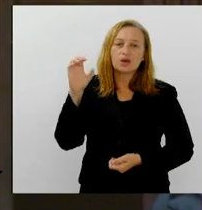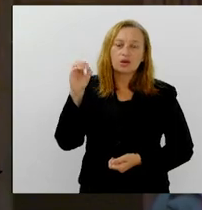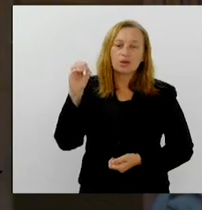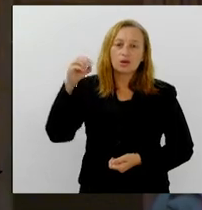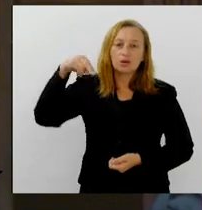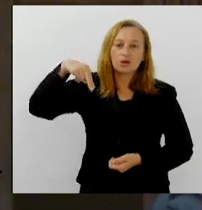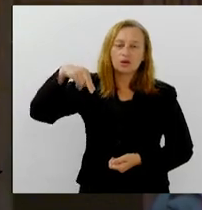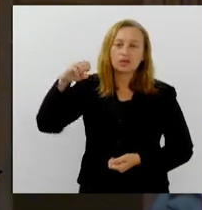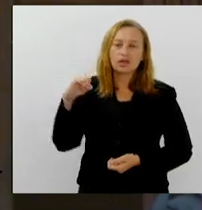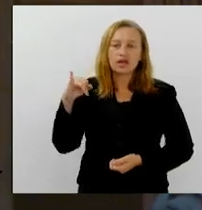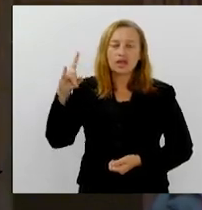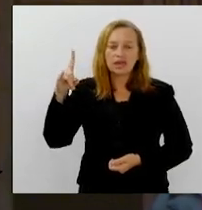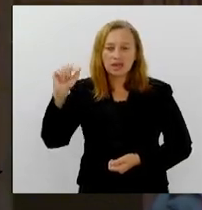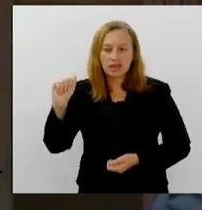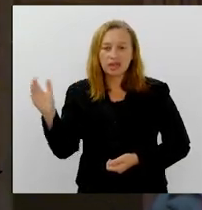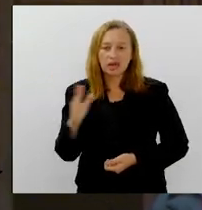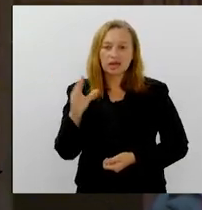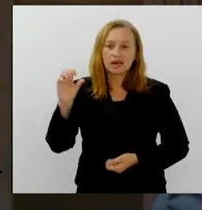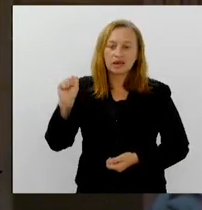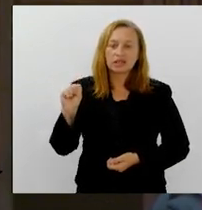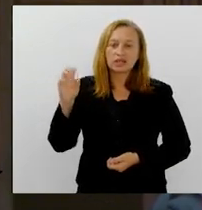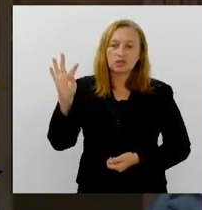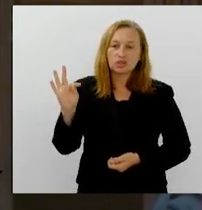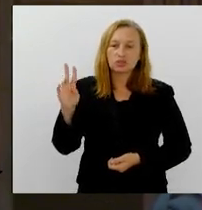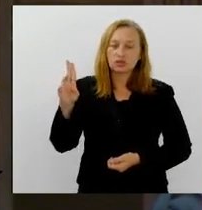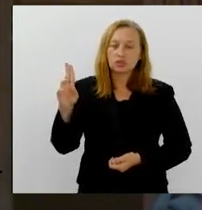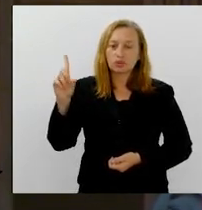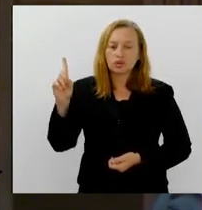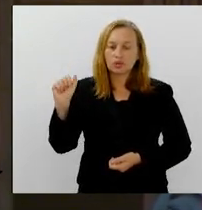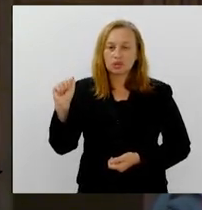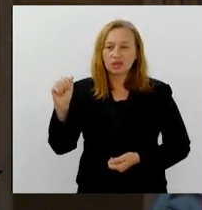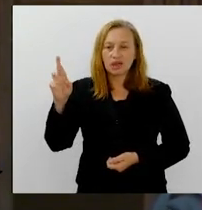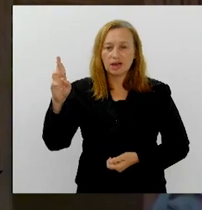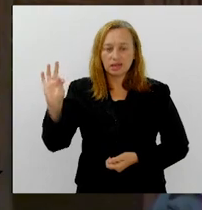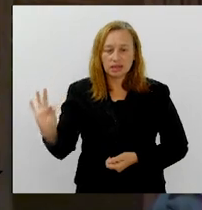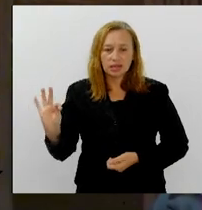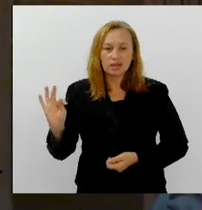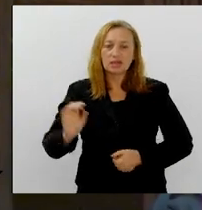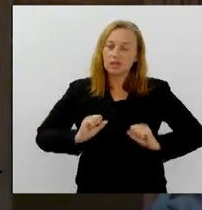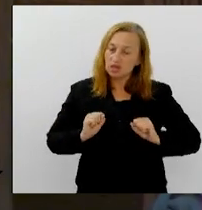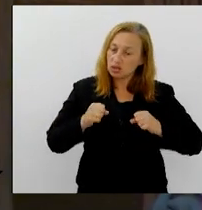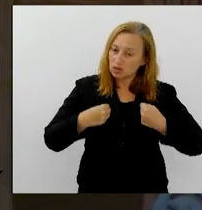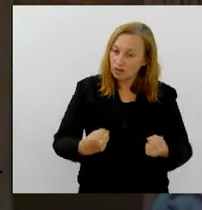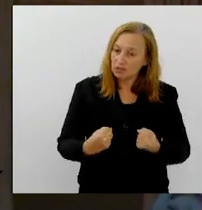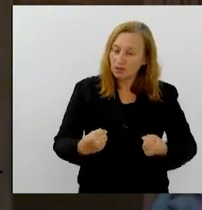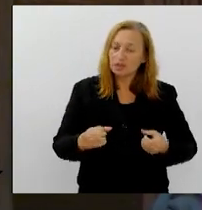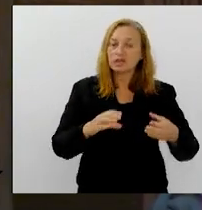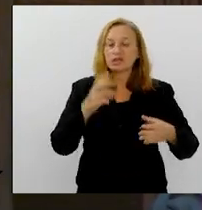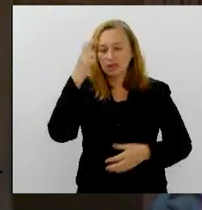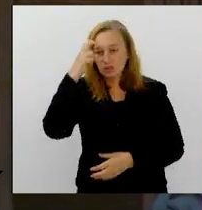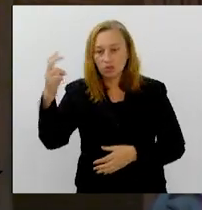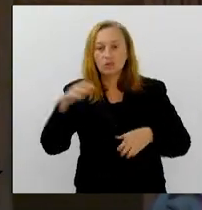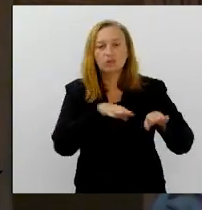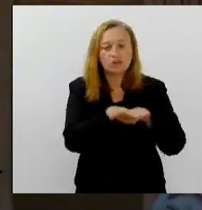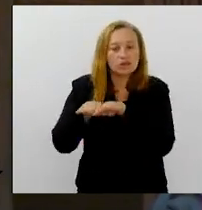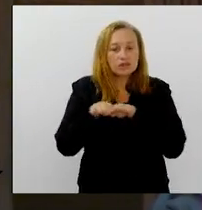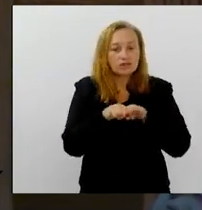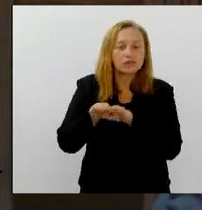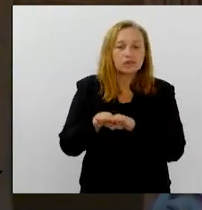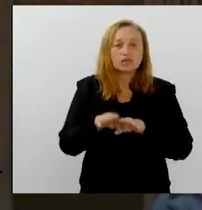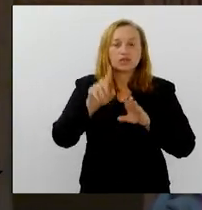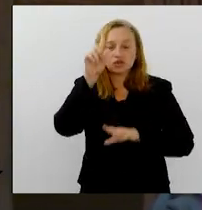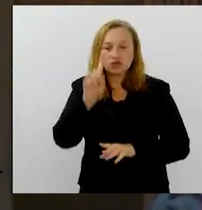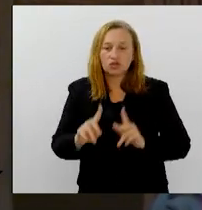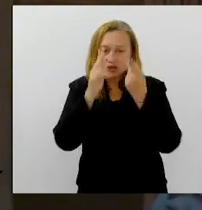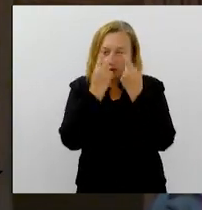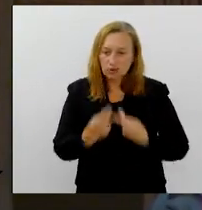novo fazendo votos em nome e em defesa da cultura, da igualdade, dos direitos humanos e